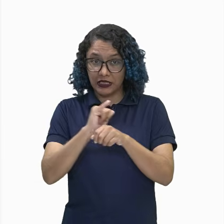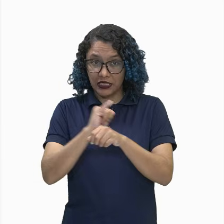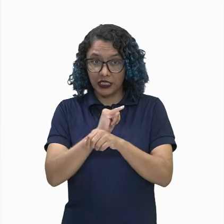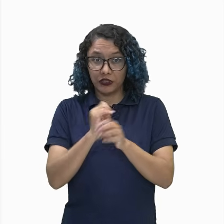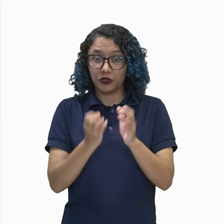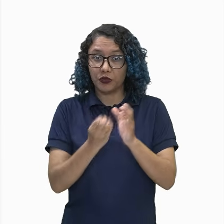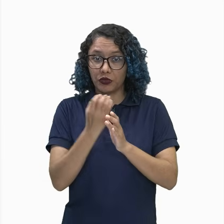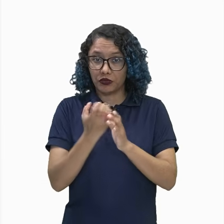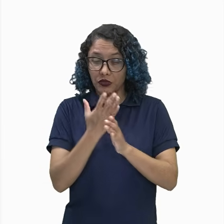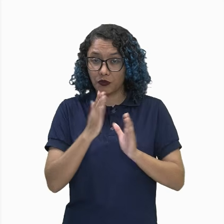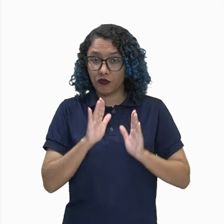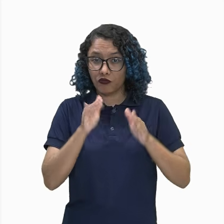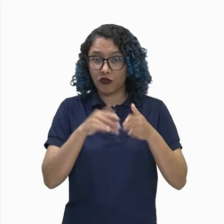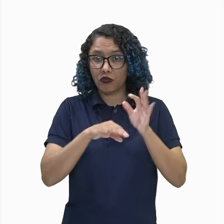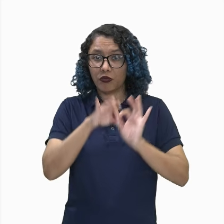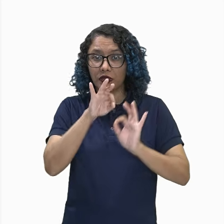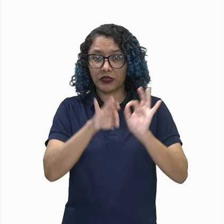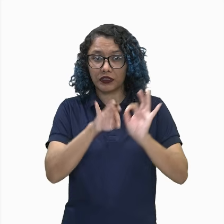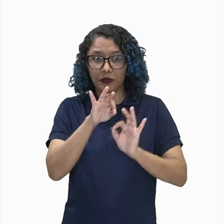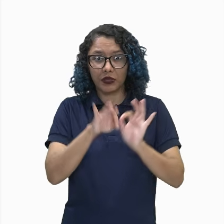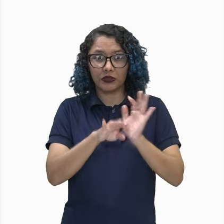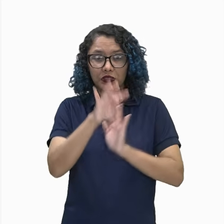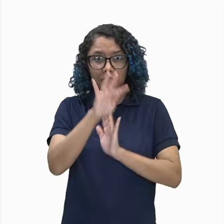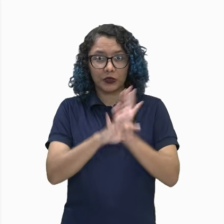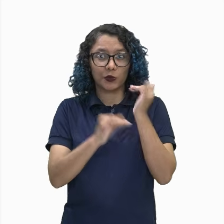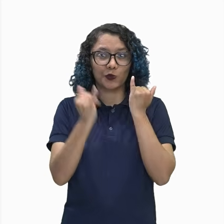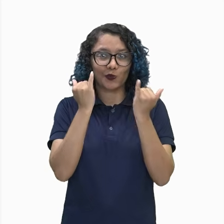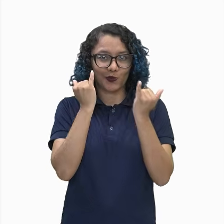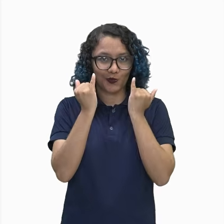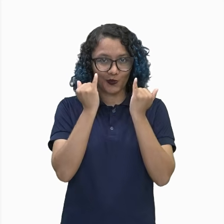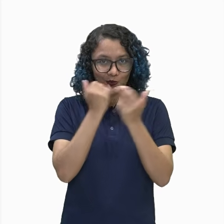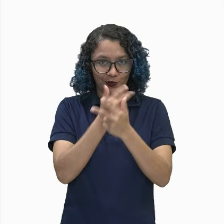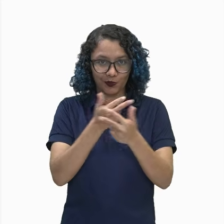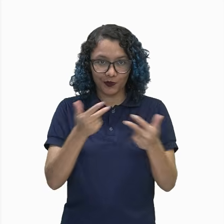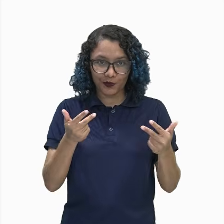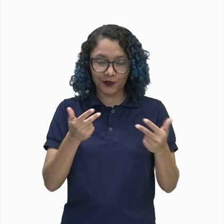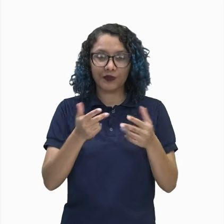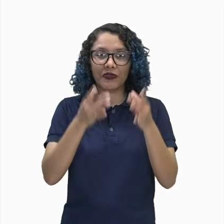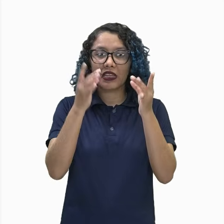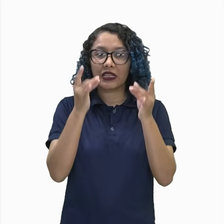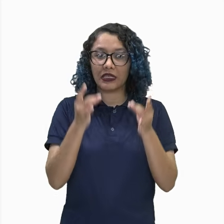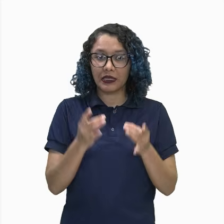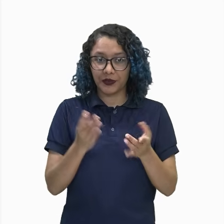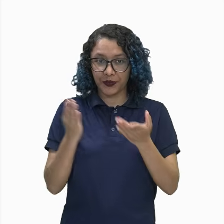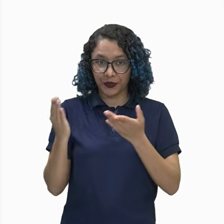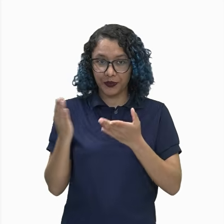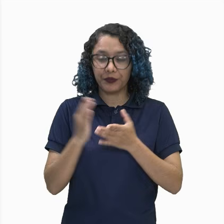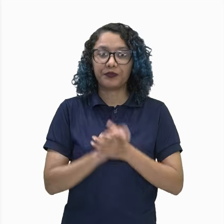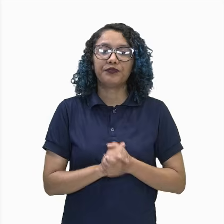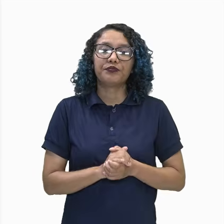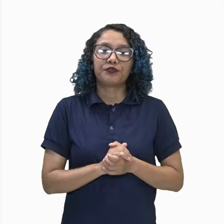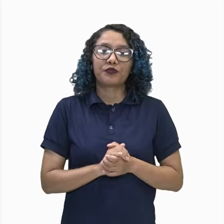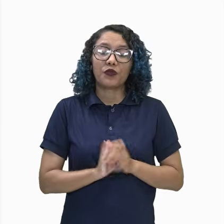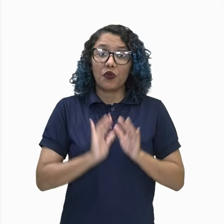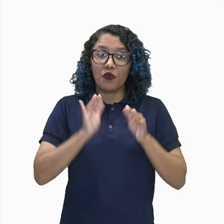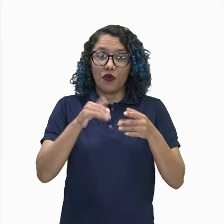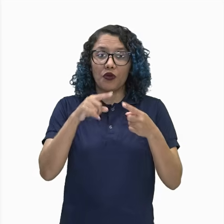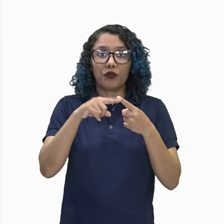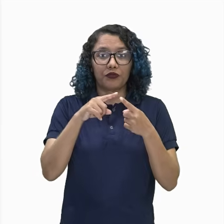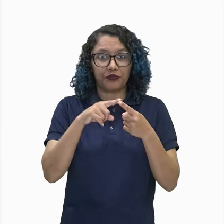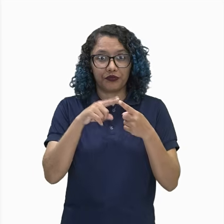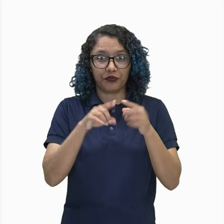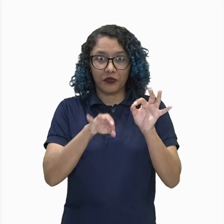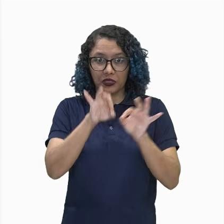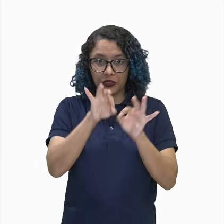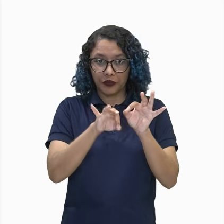de produção, planejamento de textos informativos. Detalhando este objeto, vamos trabalhar com